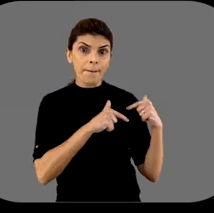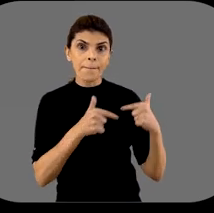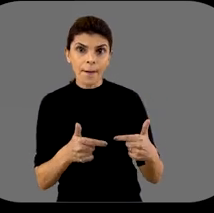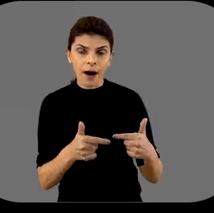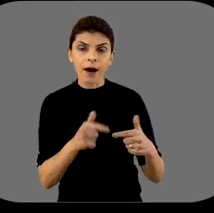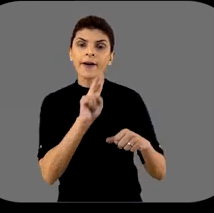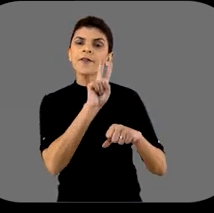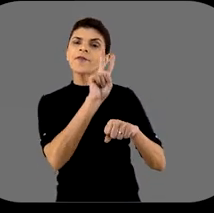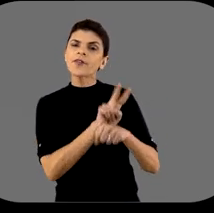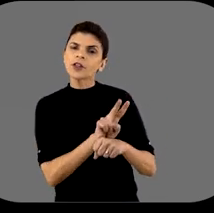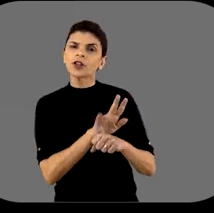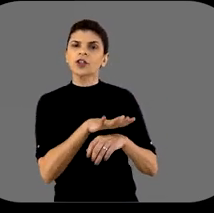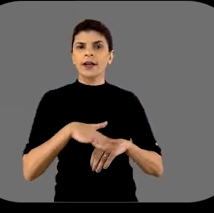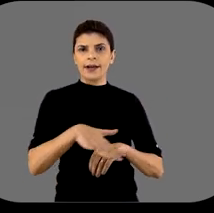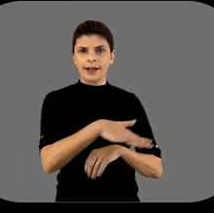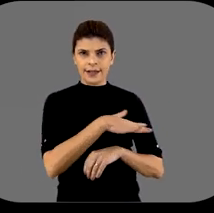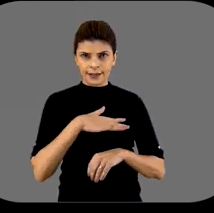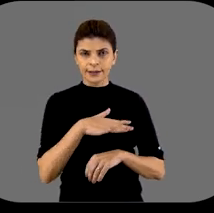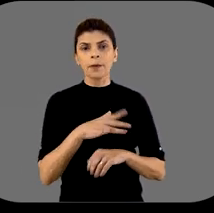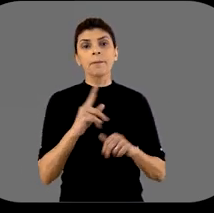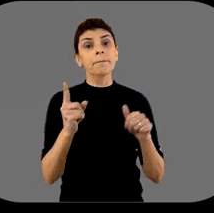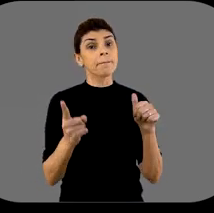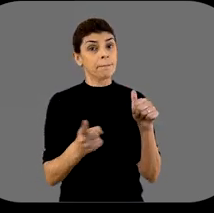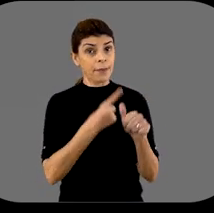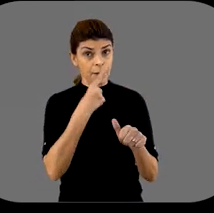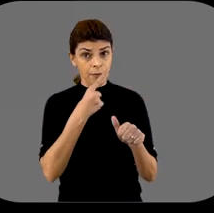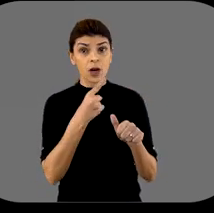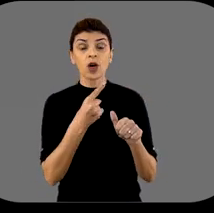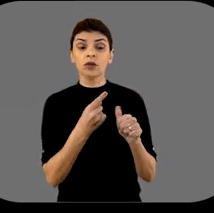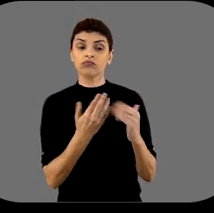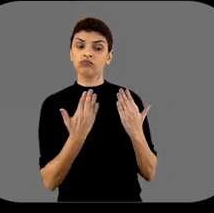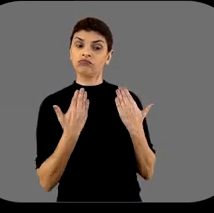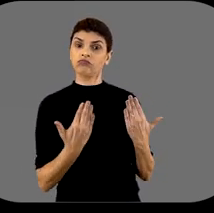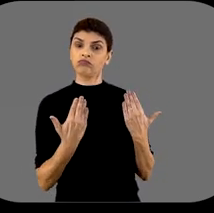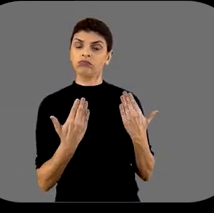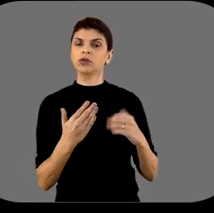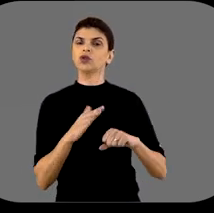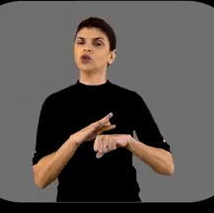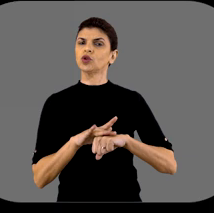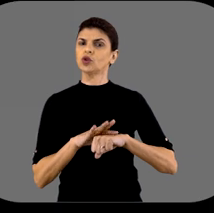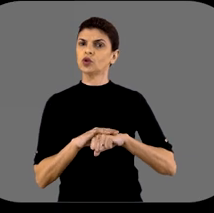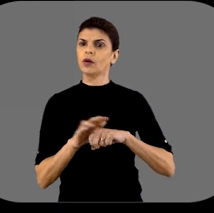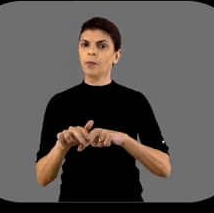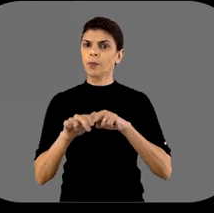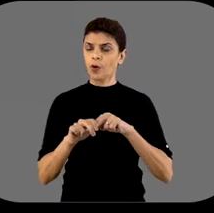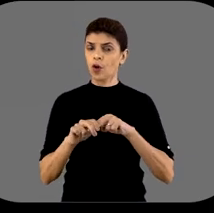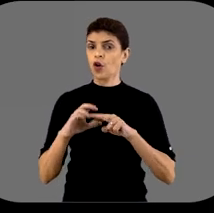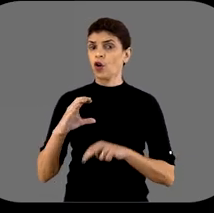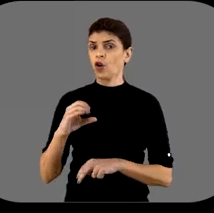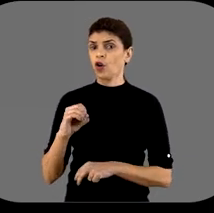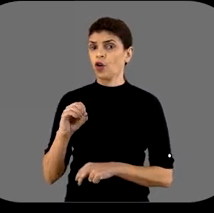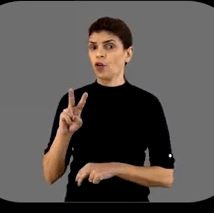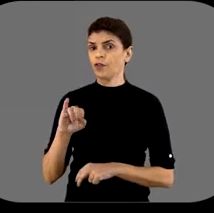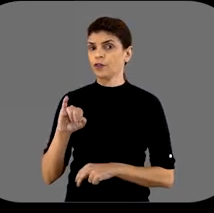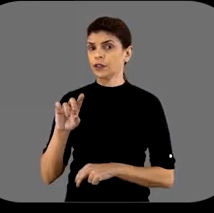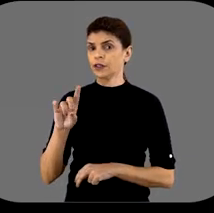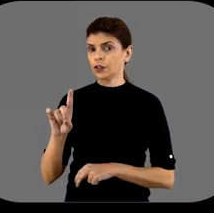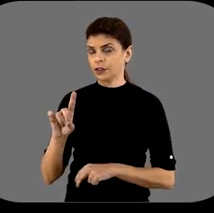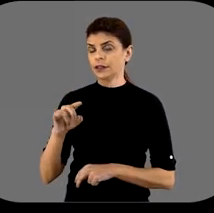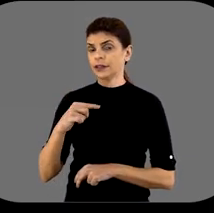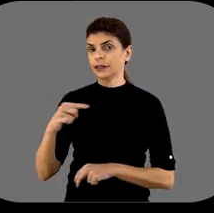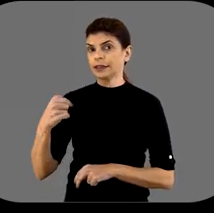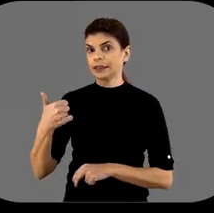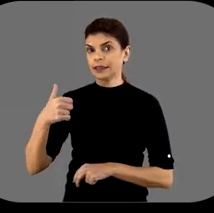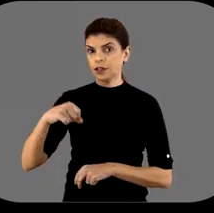definições operacionais de vigilância. Então, eles definem como primeiro item os casos suspeitos de doença pelo coronavírus 19. E aí